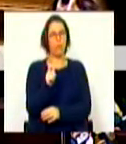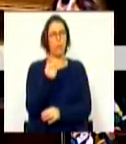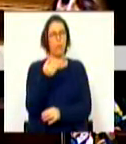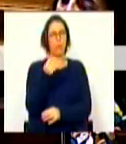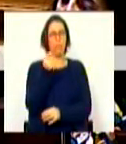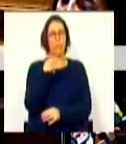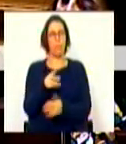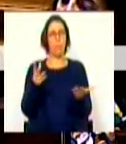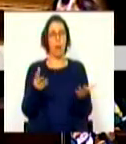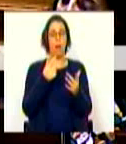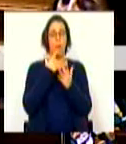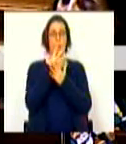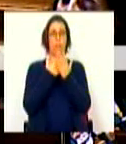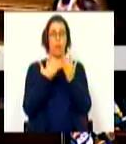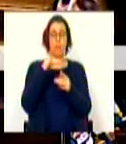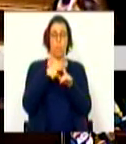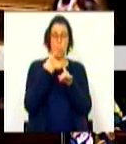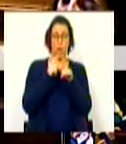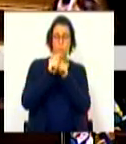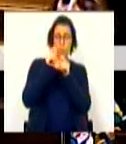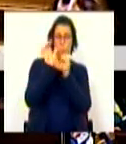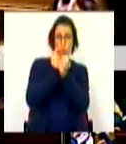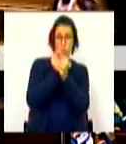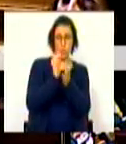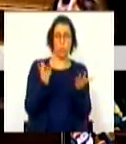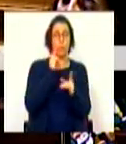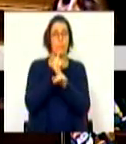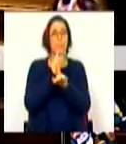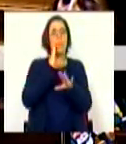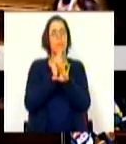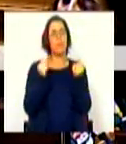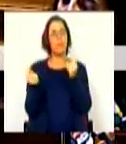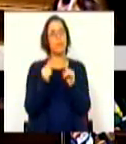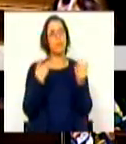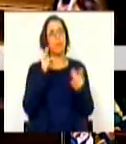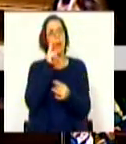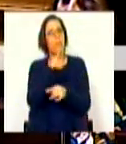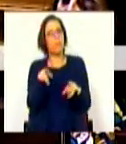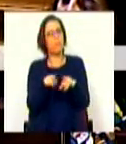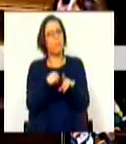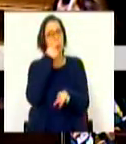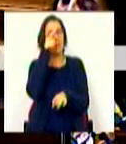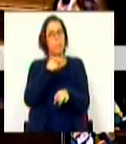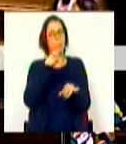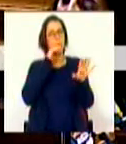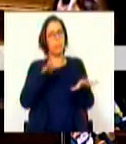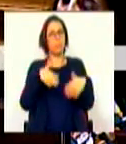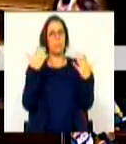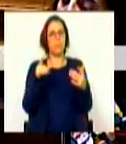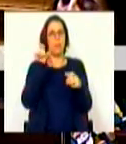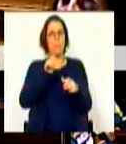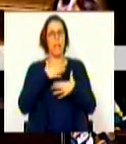do PAN e, portanto, com descontos há mais de um ano em Portugal, os tais que no último debate foram vistos como pessoas eventualmente com